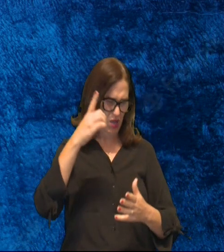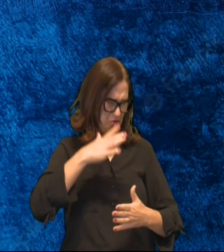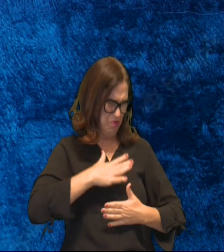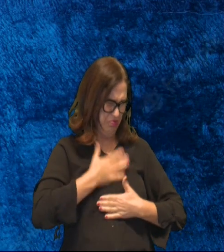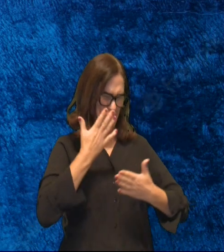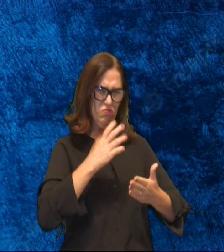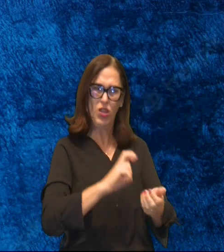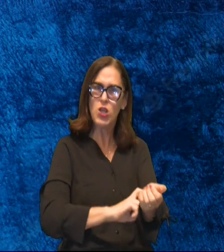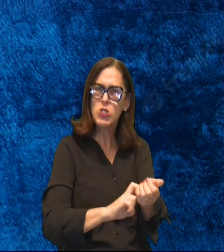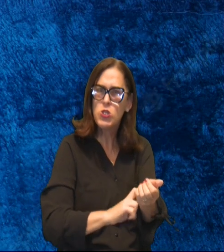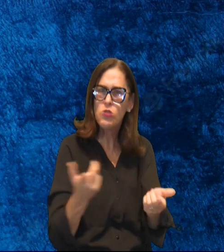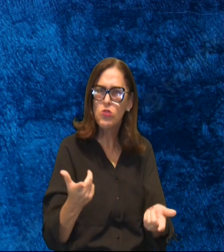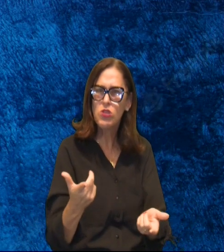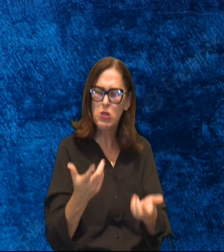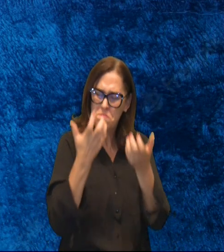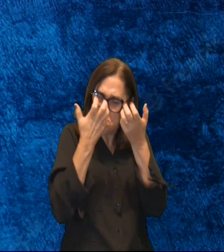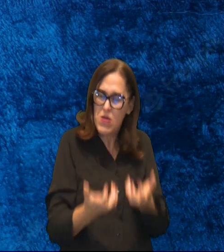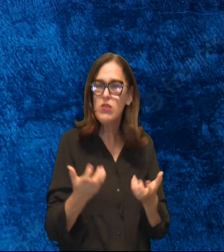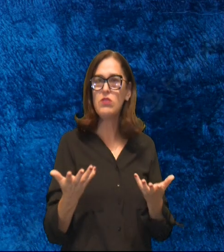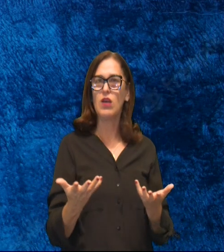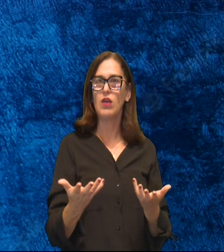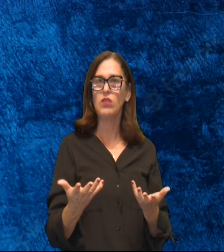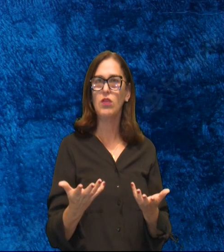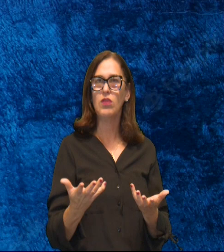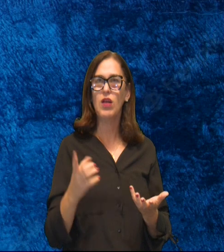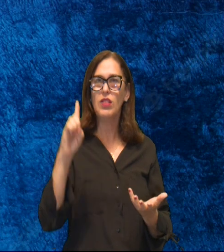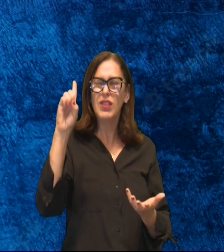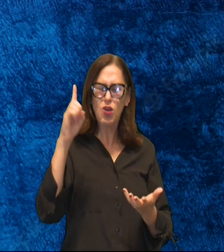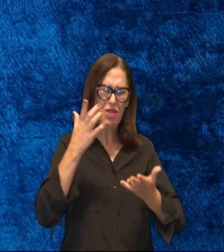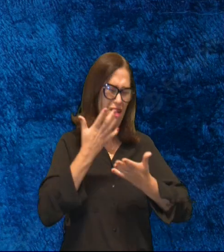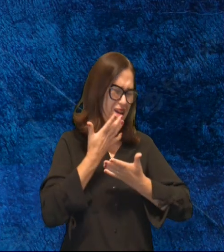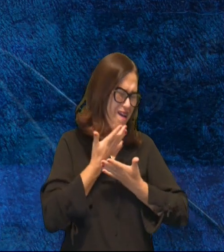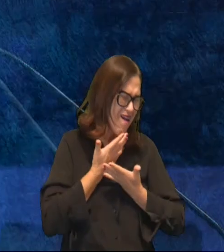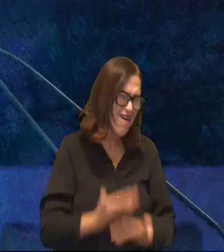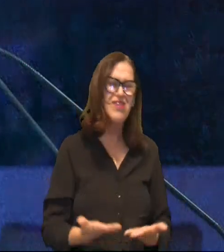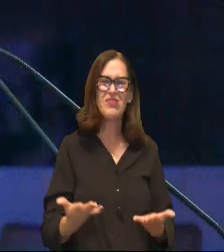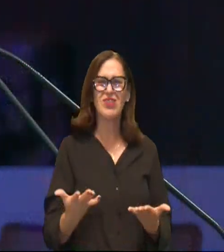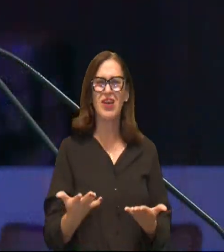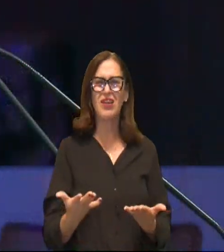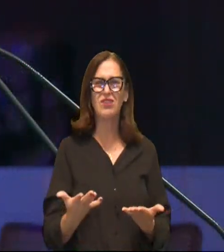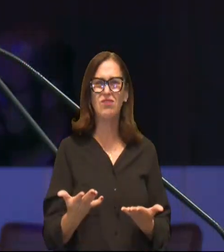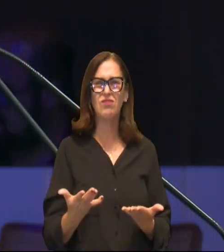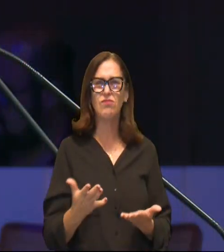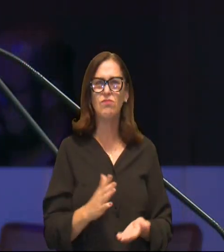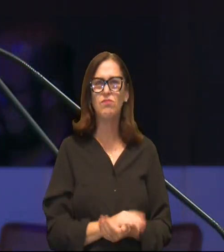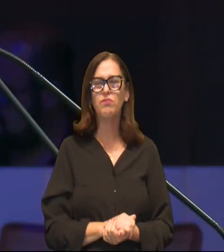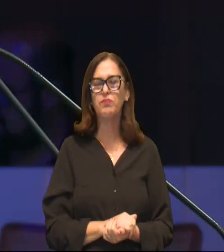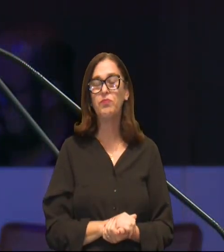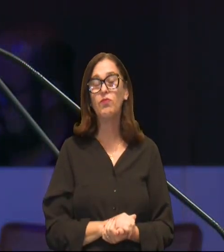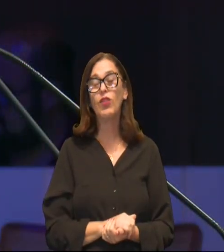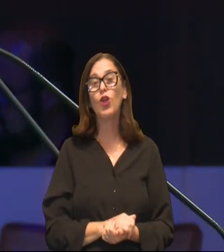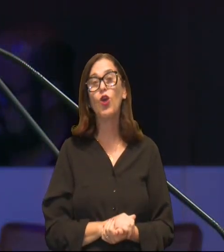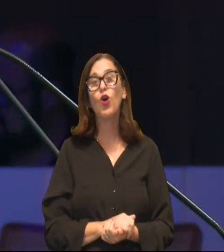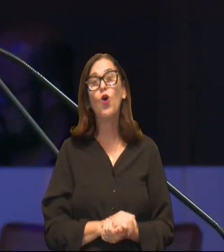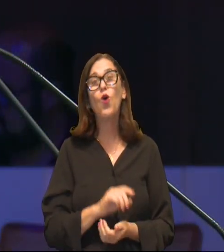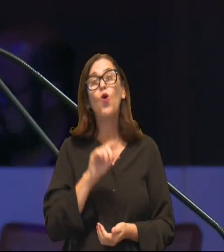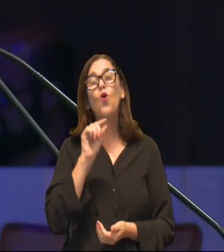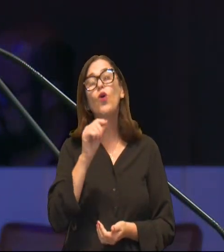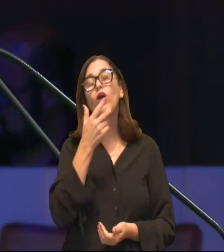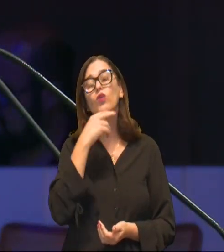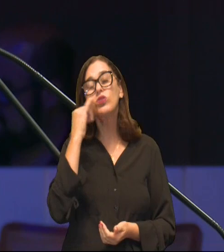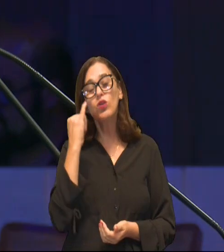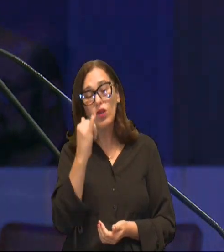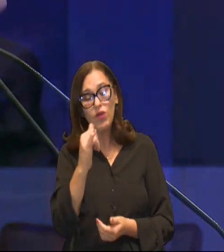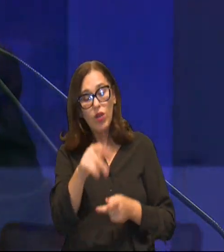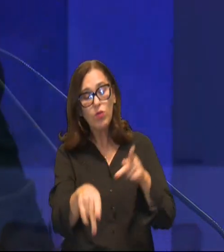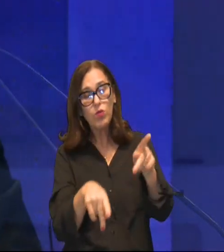aborrece, já me são pesadas, eu estou cansado de as sofrer. O que o Senhor está dizendo para aquele